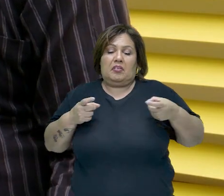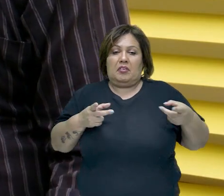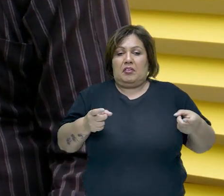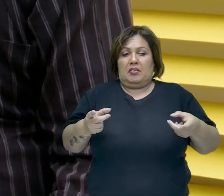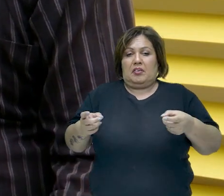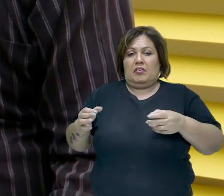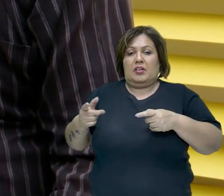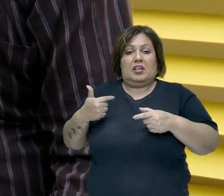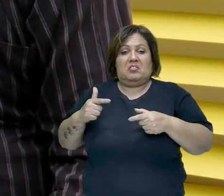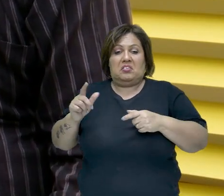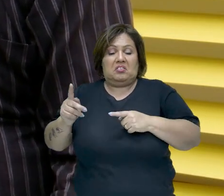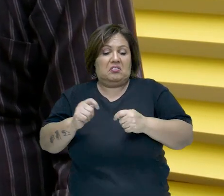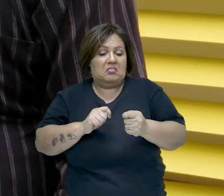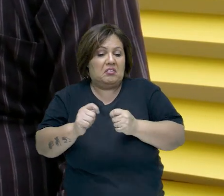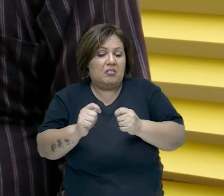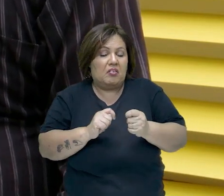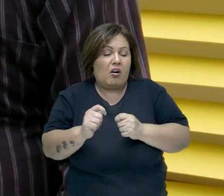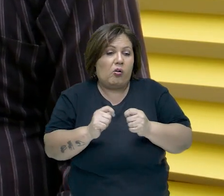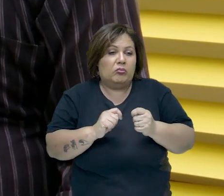que não tem controle,